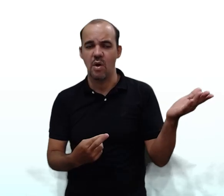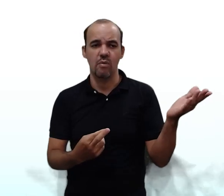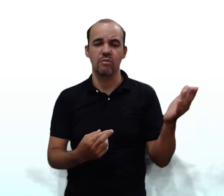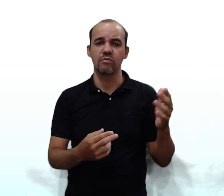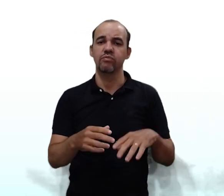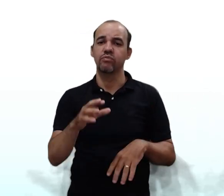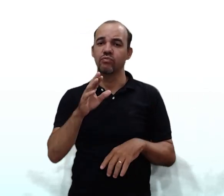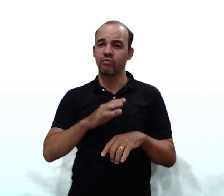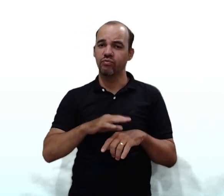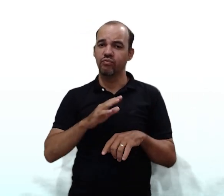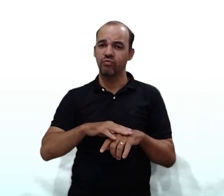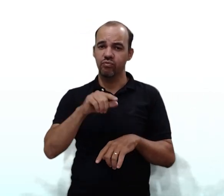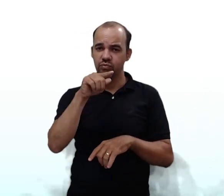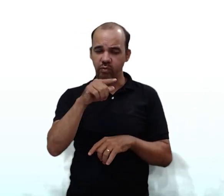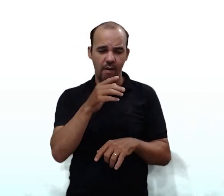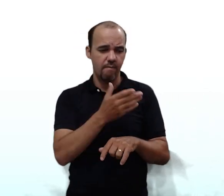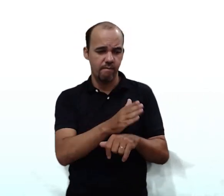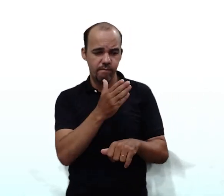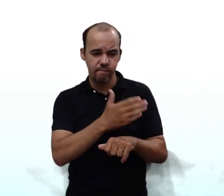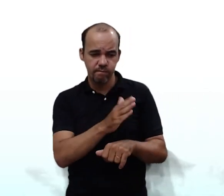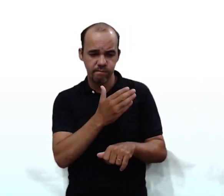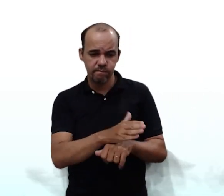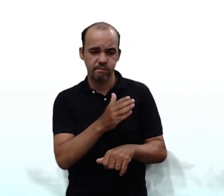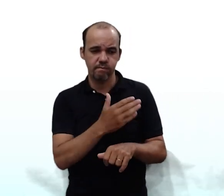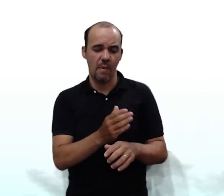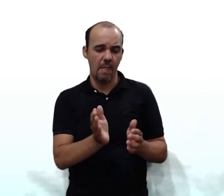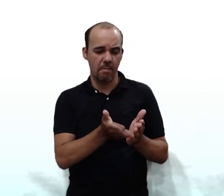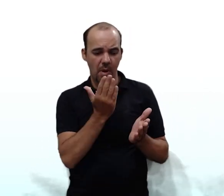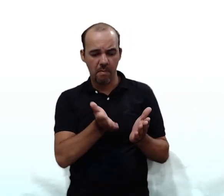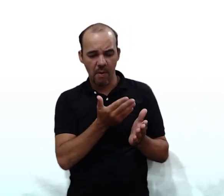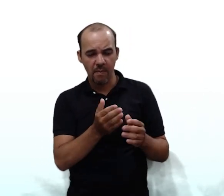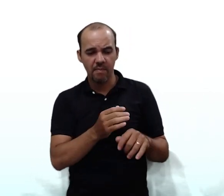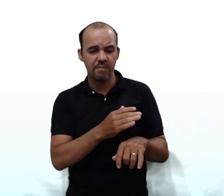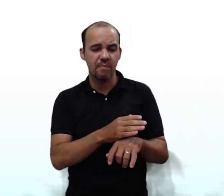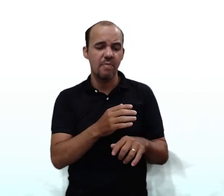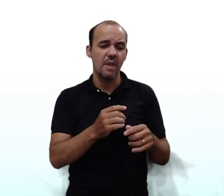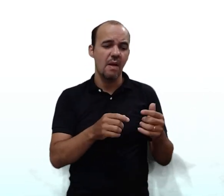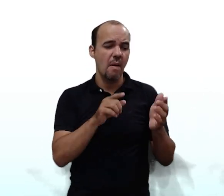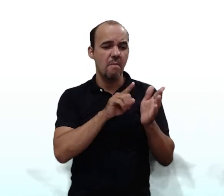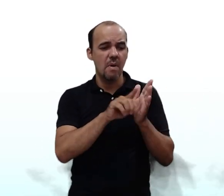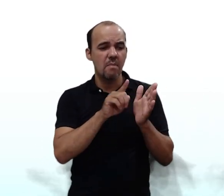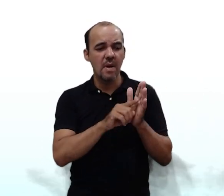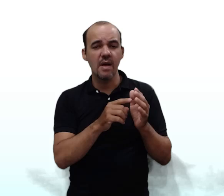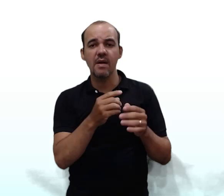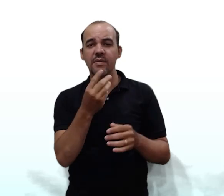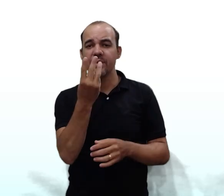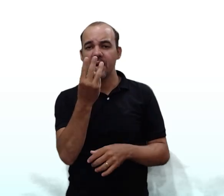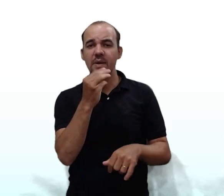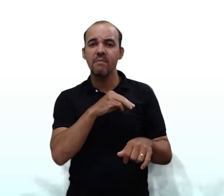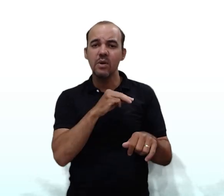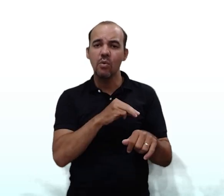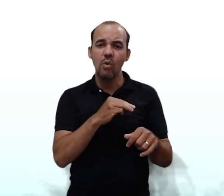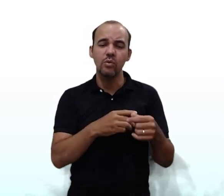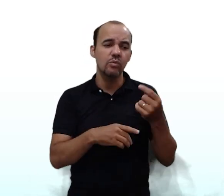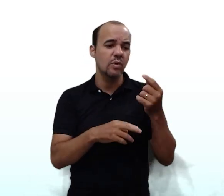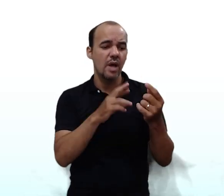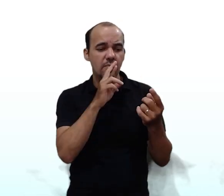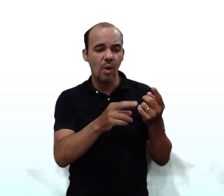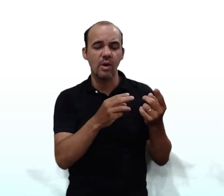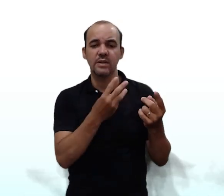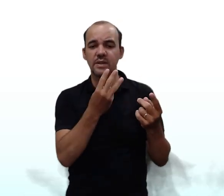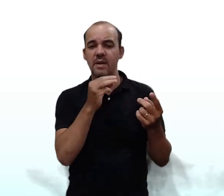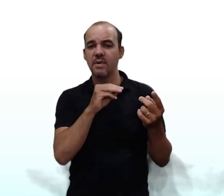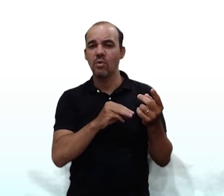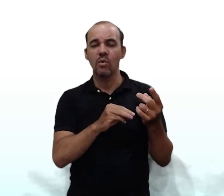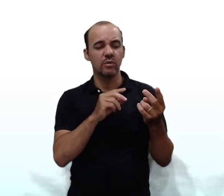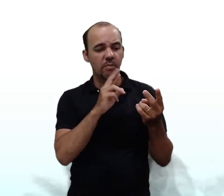se preparando muito bem, ele sabe que deve gastar em média ali para cada questão da prova 3 minutos no máximo. Ele não pode estar o tempo